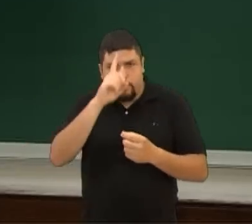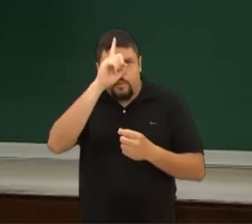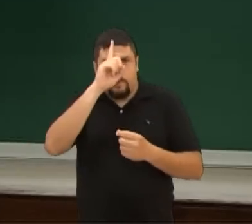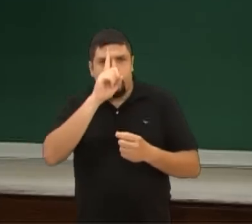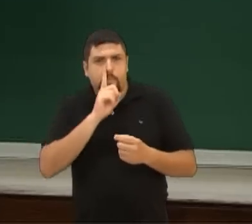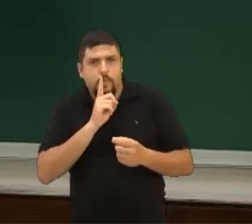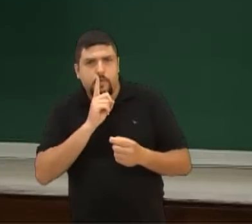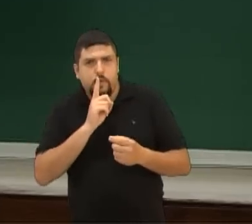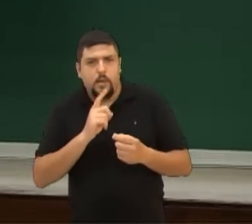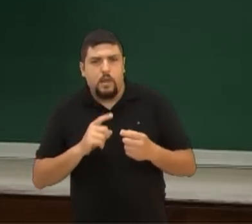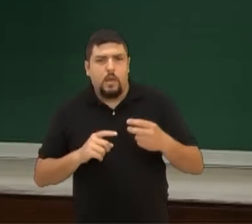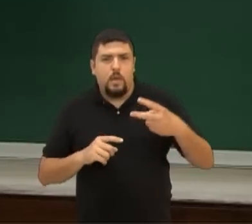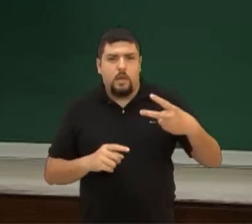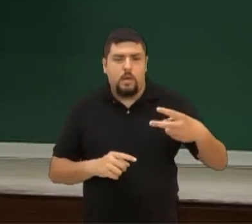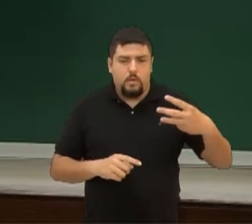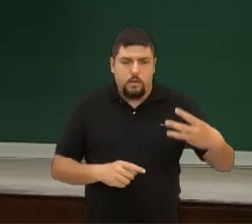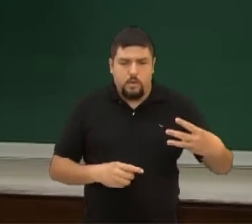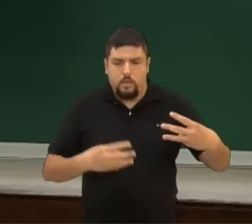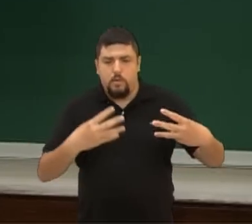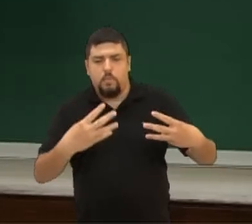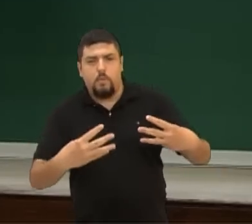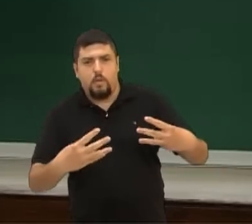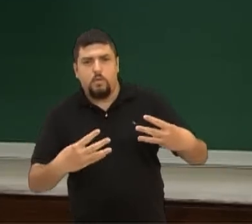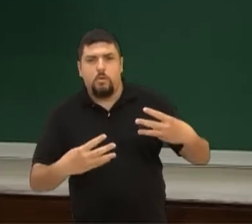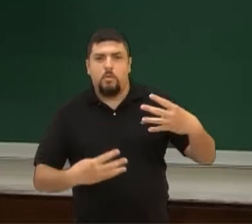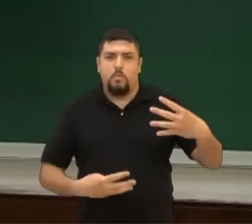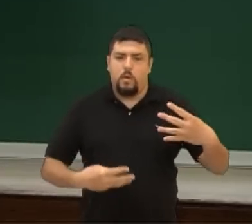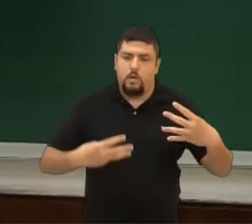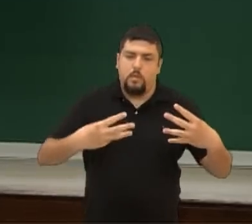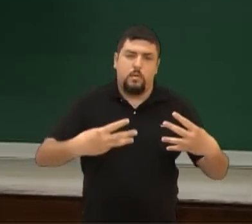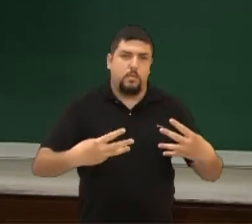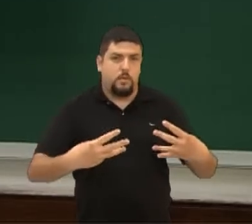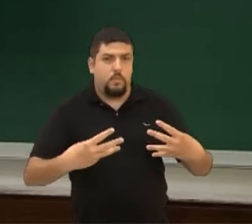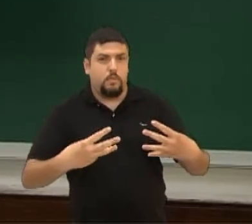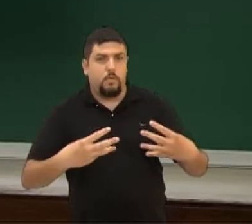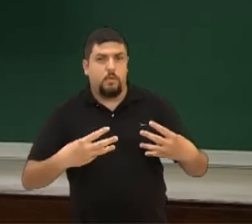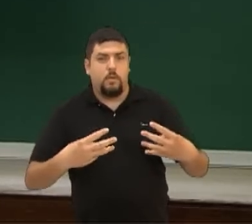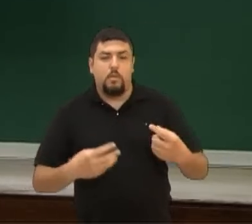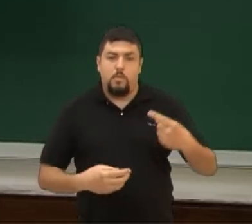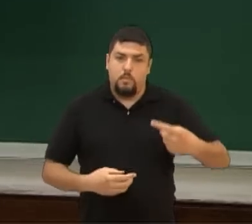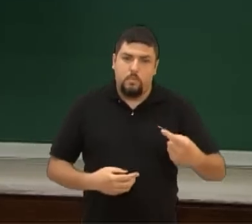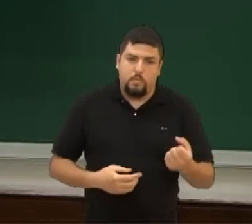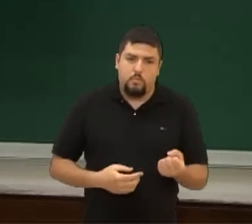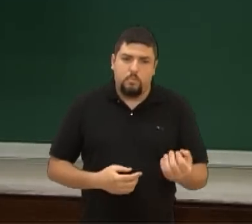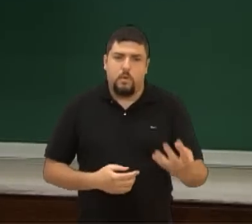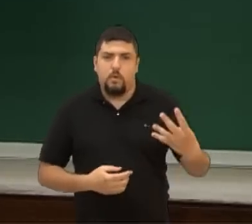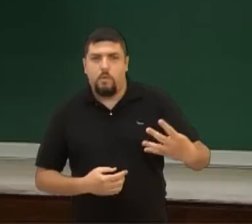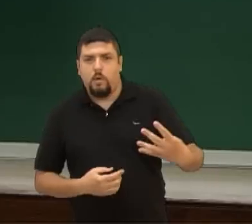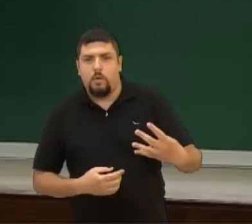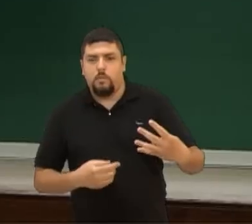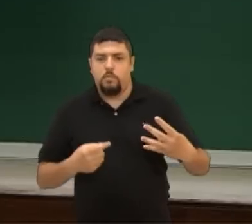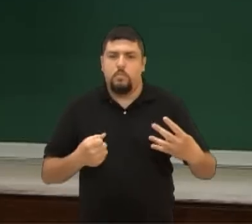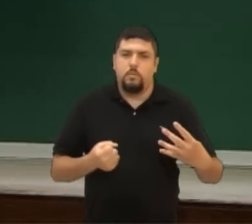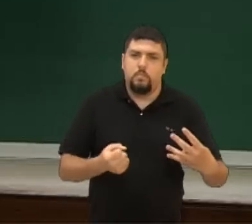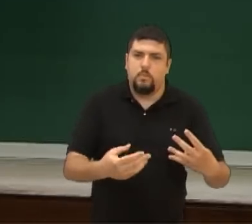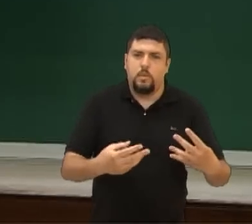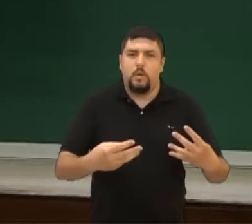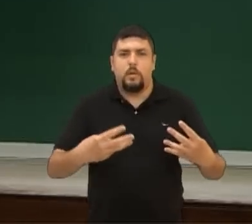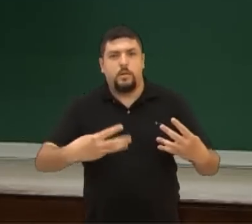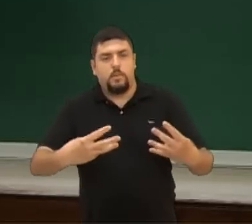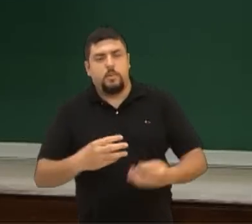3 e o 4 e o 4 e 3. Por quê? 4 no primeiro dado, 3 no segundo, 5 e 2 e 6 e